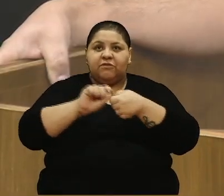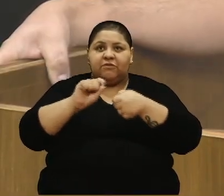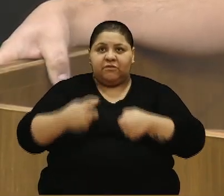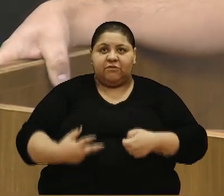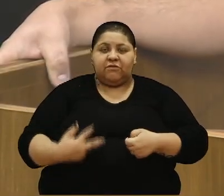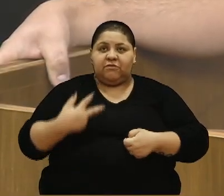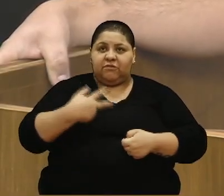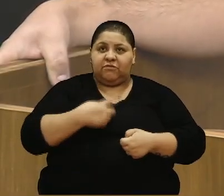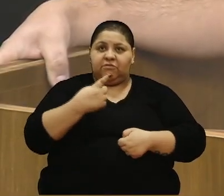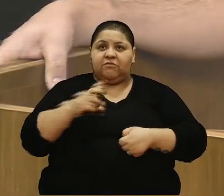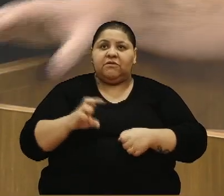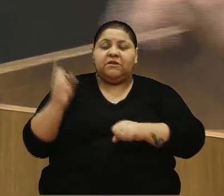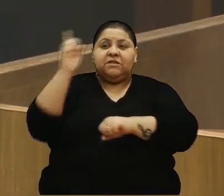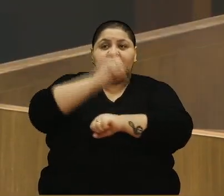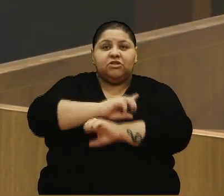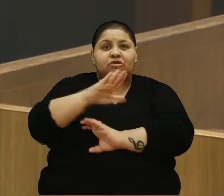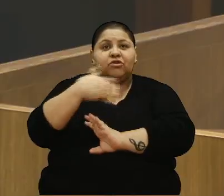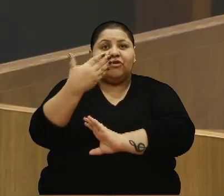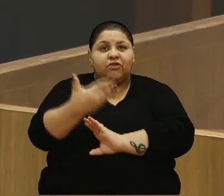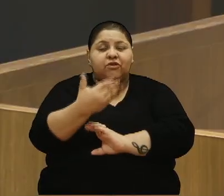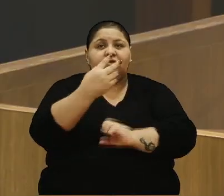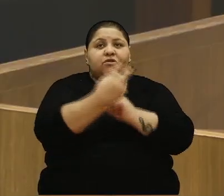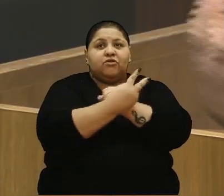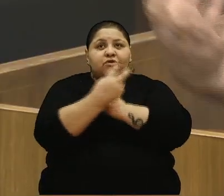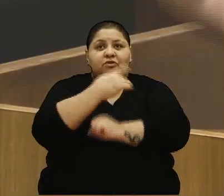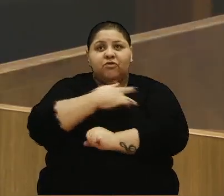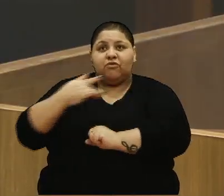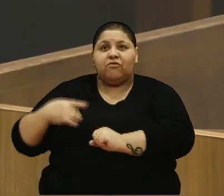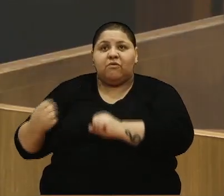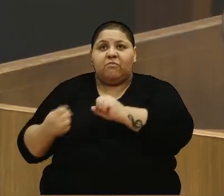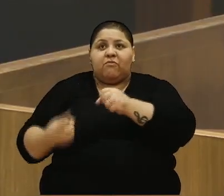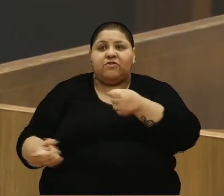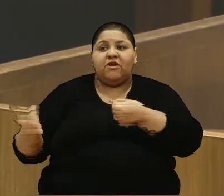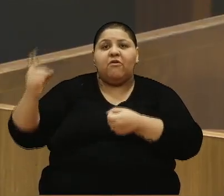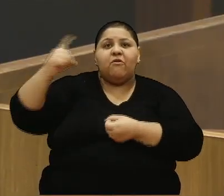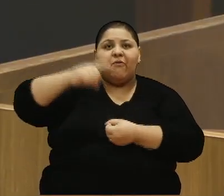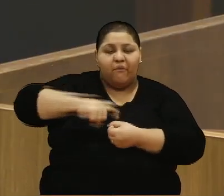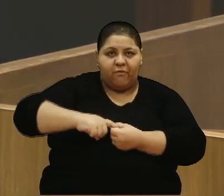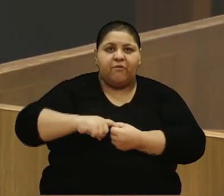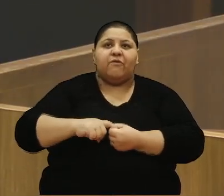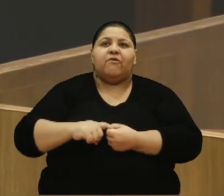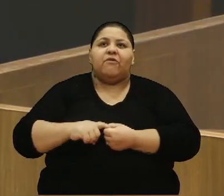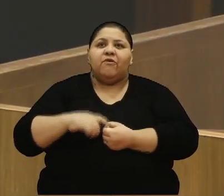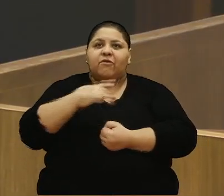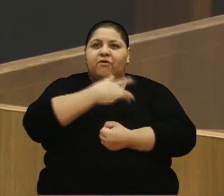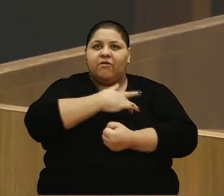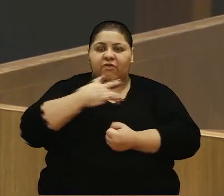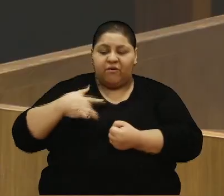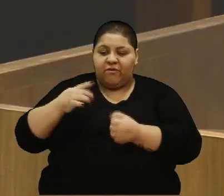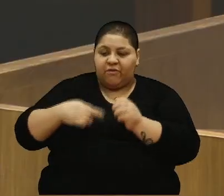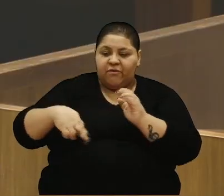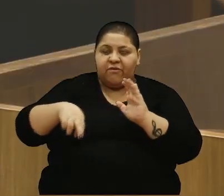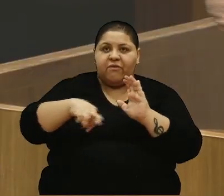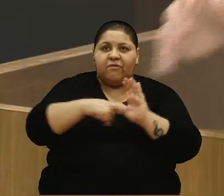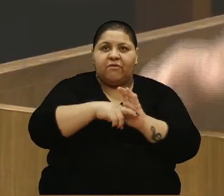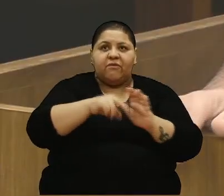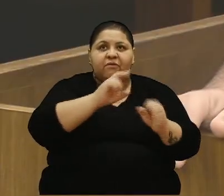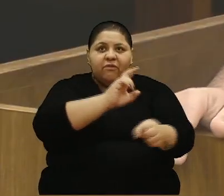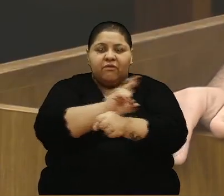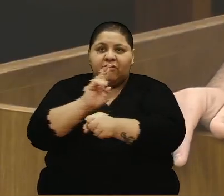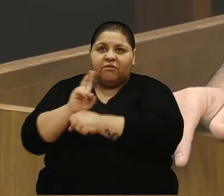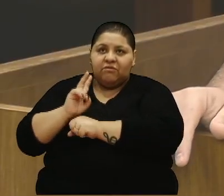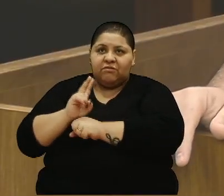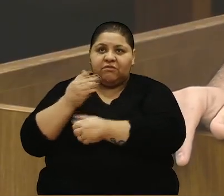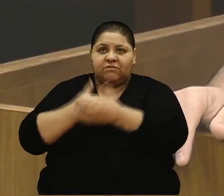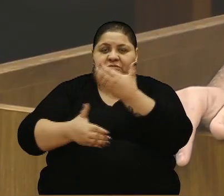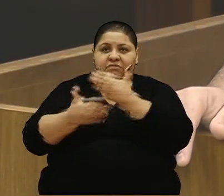cirurgia, vou passar uns 15 dias fora, cuidando da minha saúde para poder voltar com saúde recuperada para poder cuidar